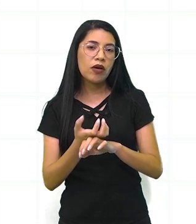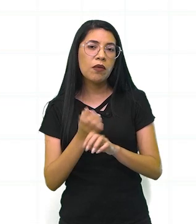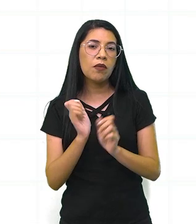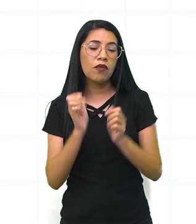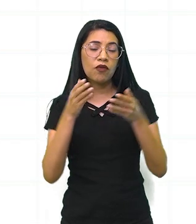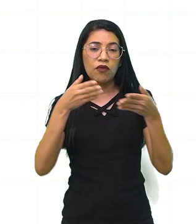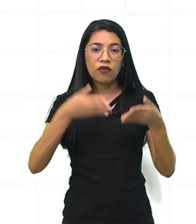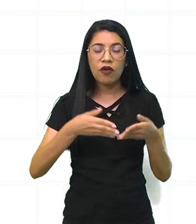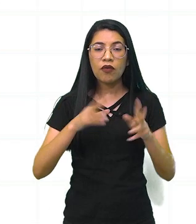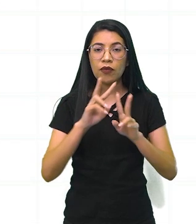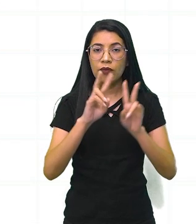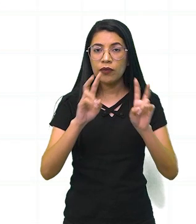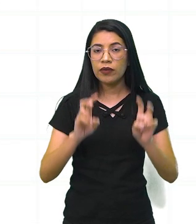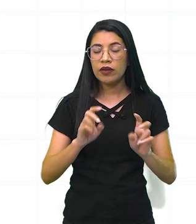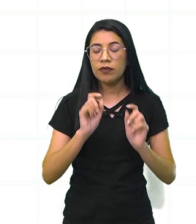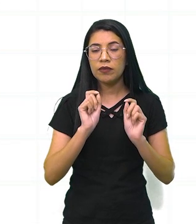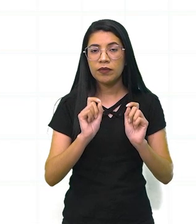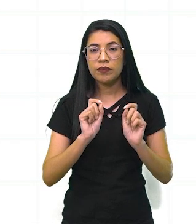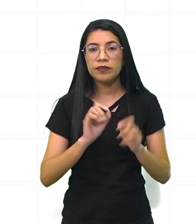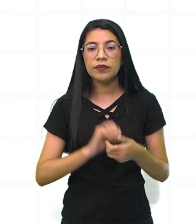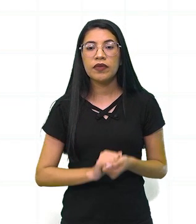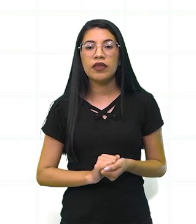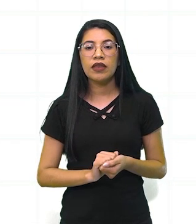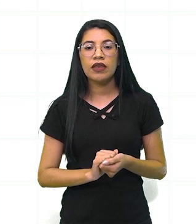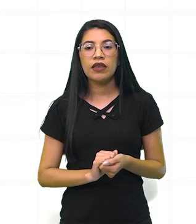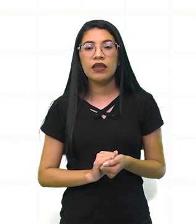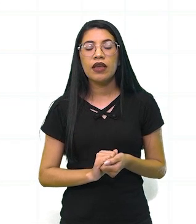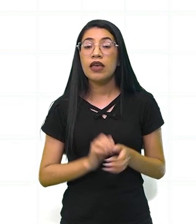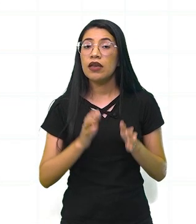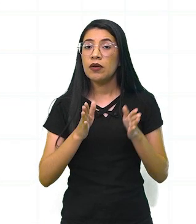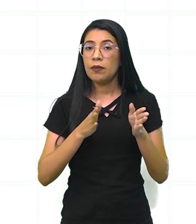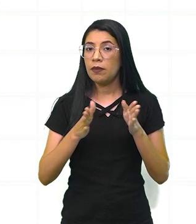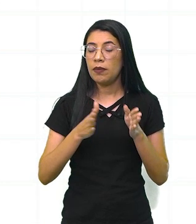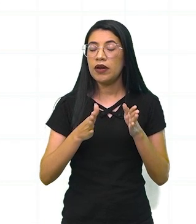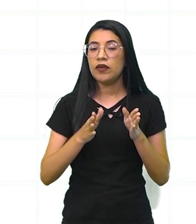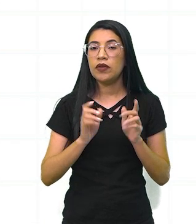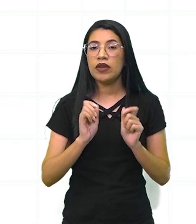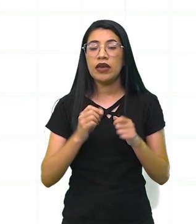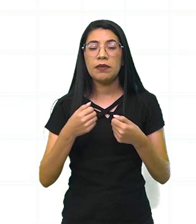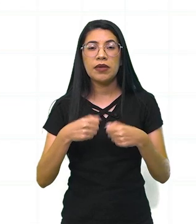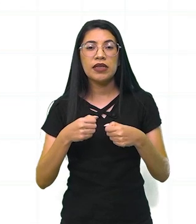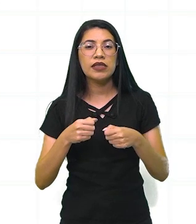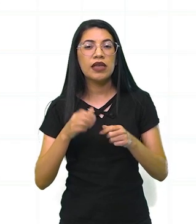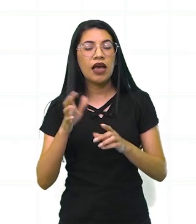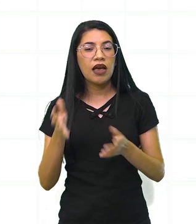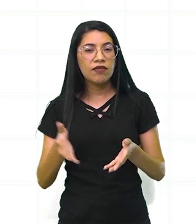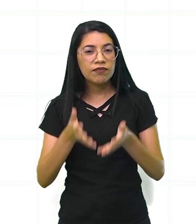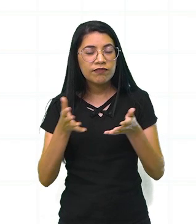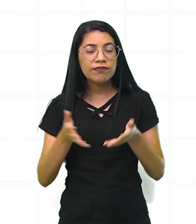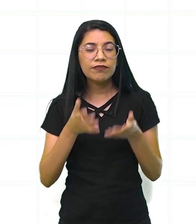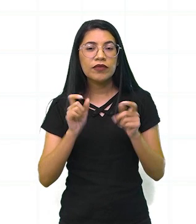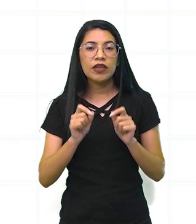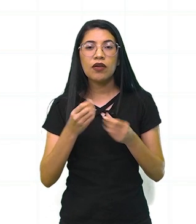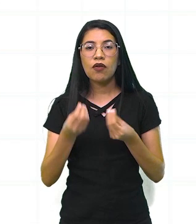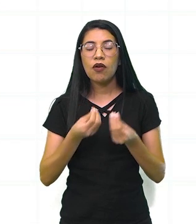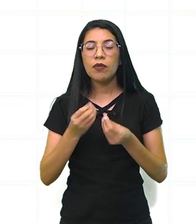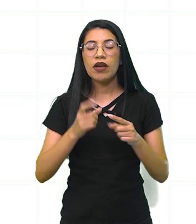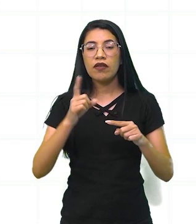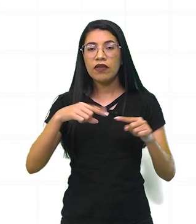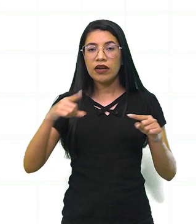dedicada ao assunto momento em que se deve explorar prioritariamente a variação